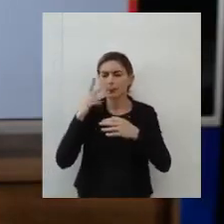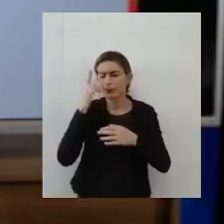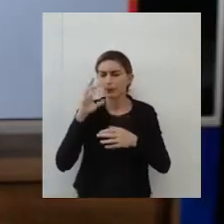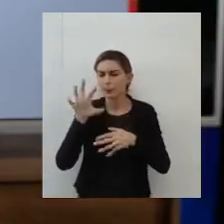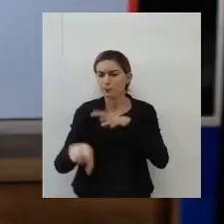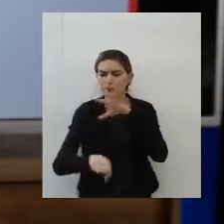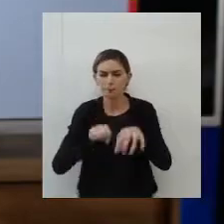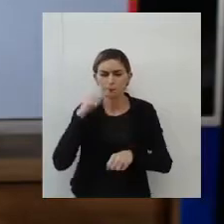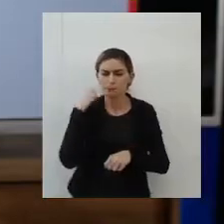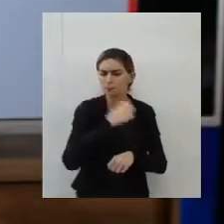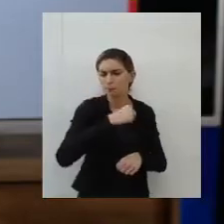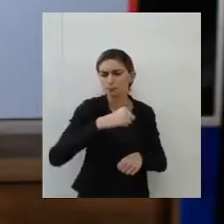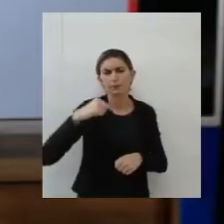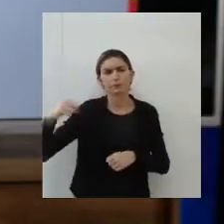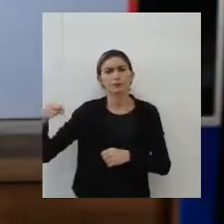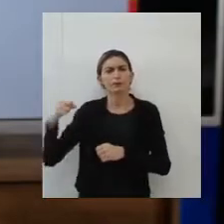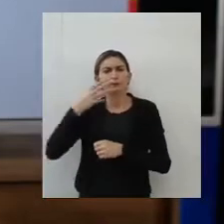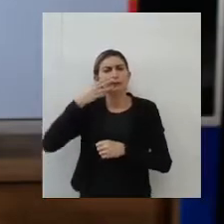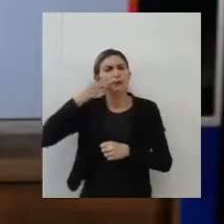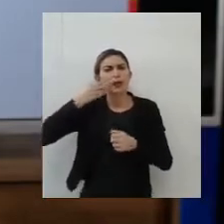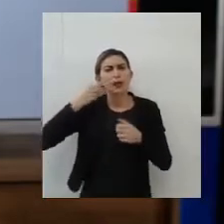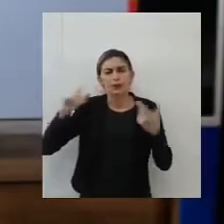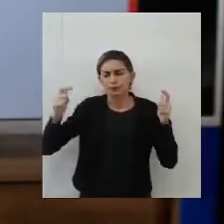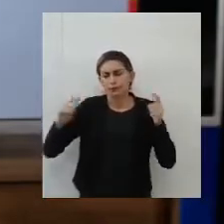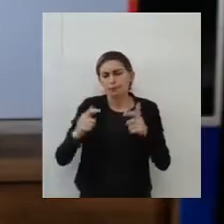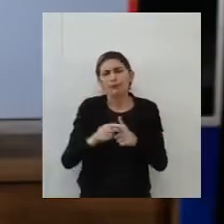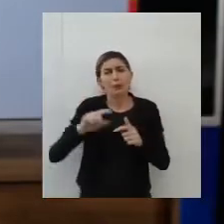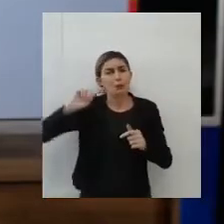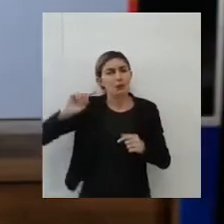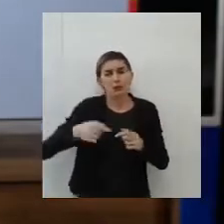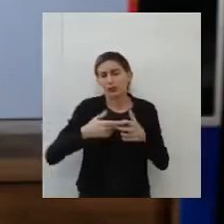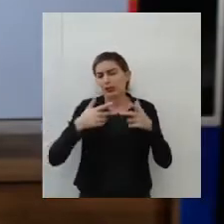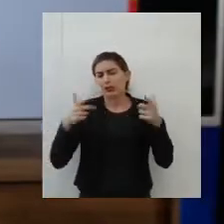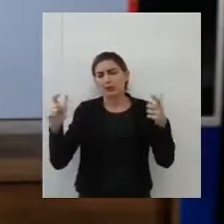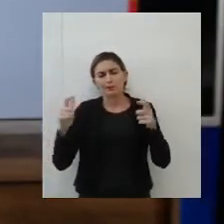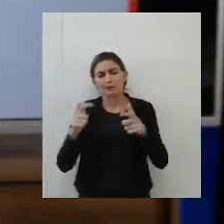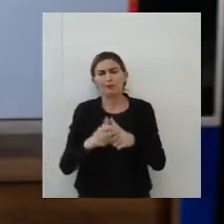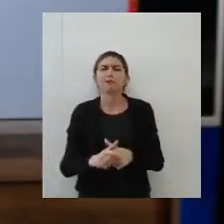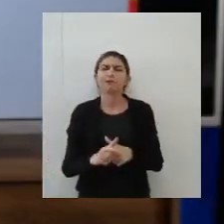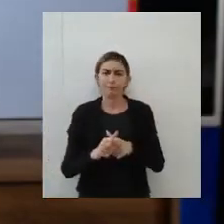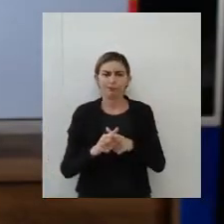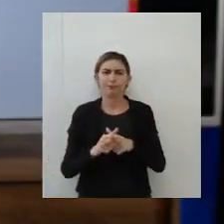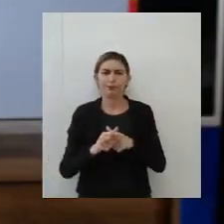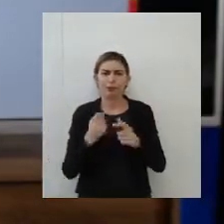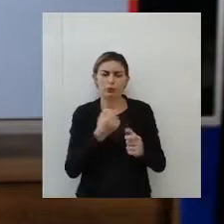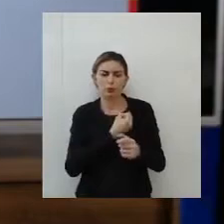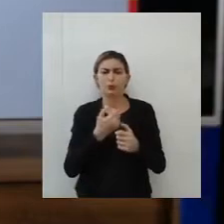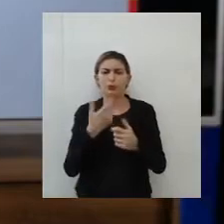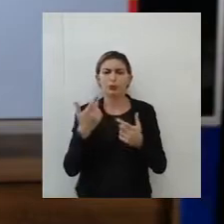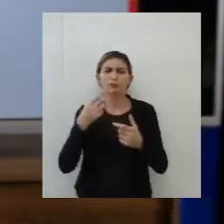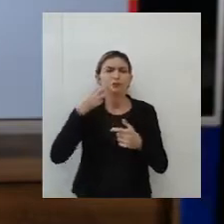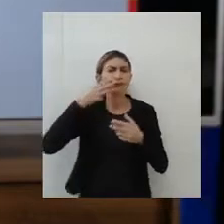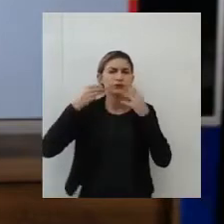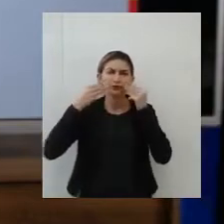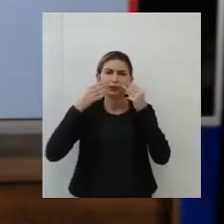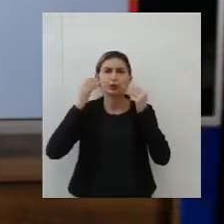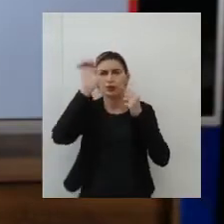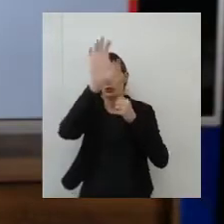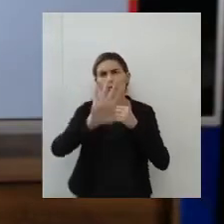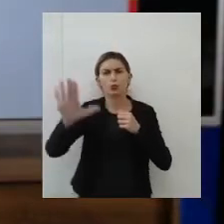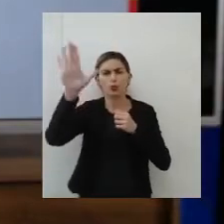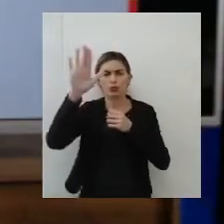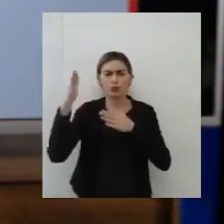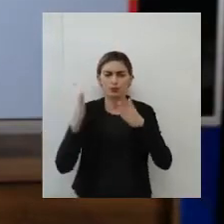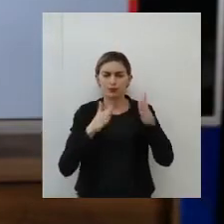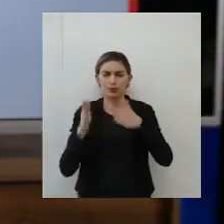caçassem e matassem gatos ao número de milhares, o que reduziu drasticamente o número dos felinos na Europa no